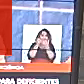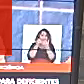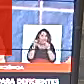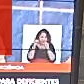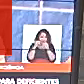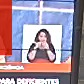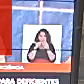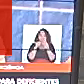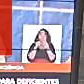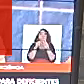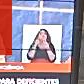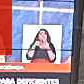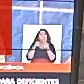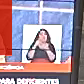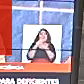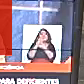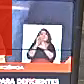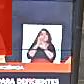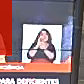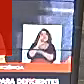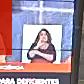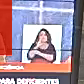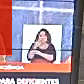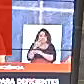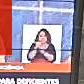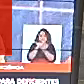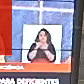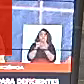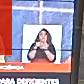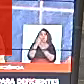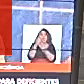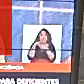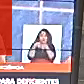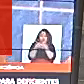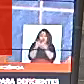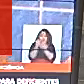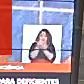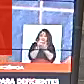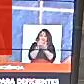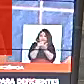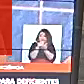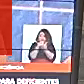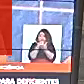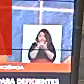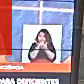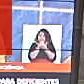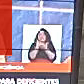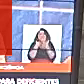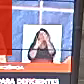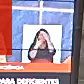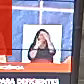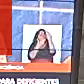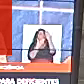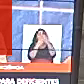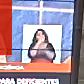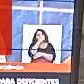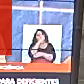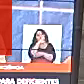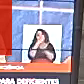farmacêutica, tá? Então eu tenho muito a agradecer a Deus. Mesmo nascendo com um problema que eu sofri a vida